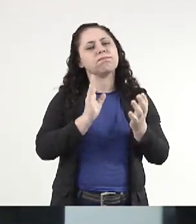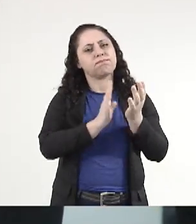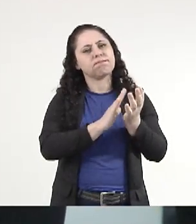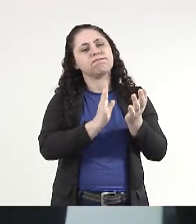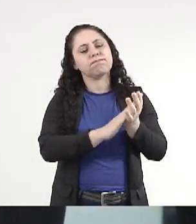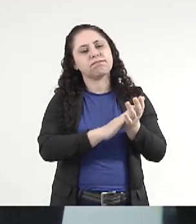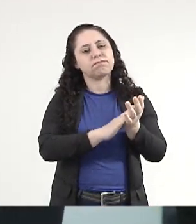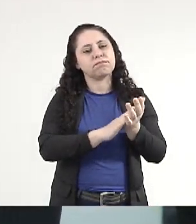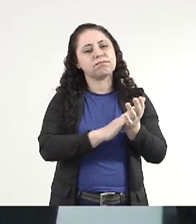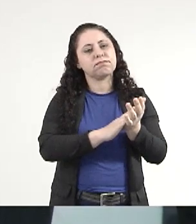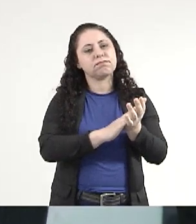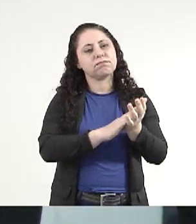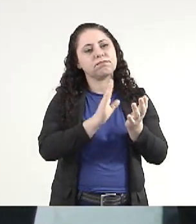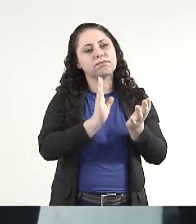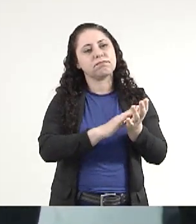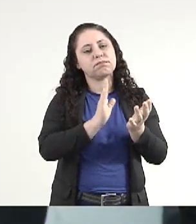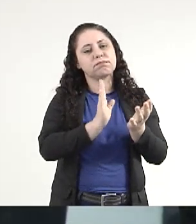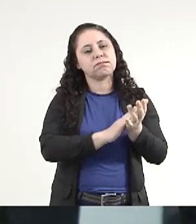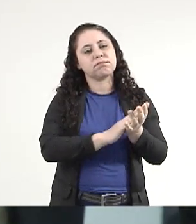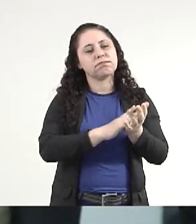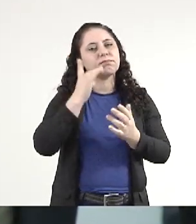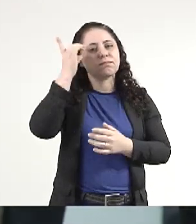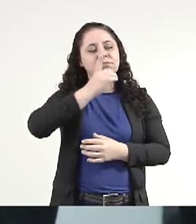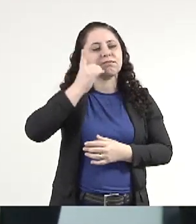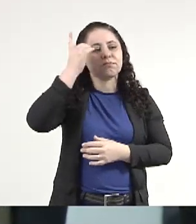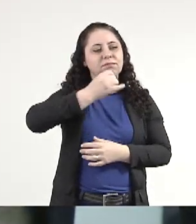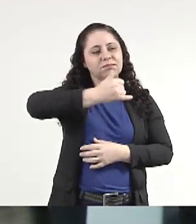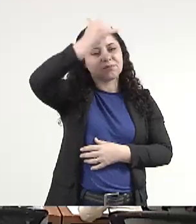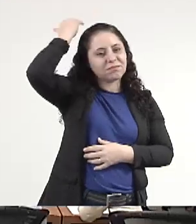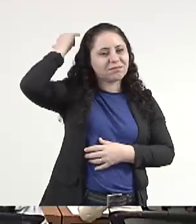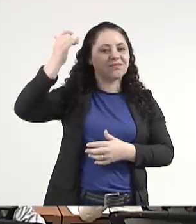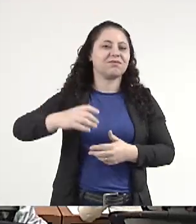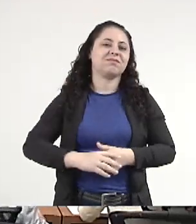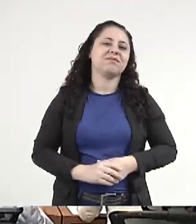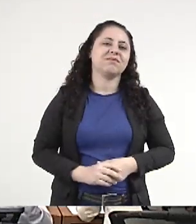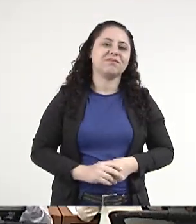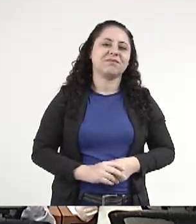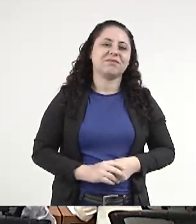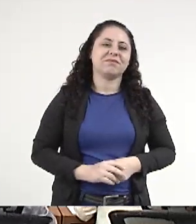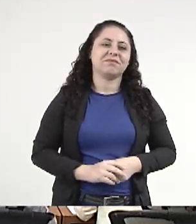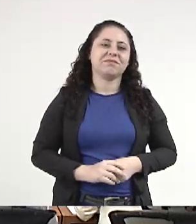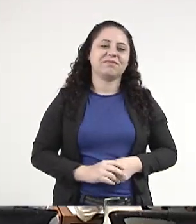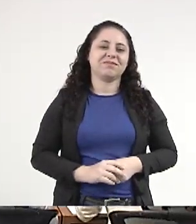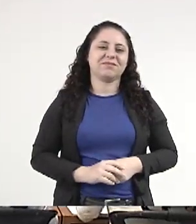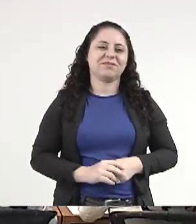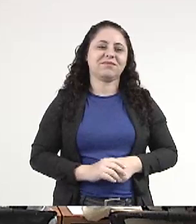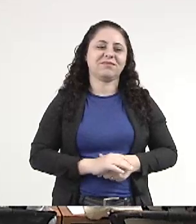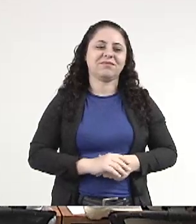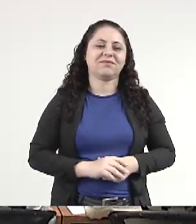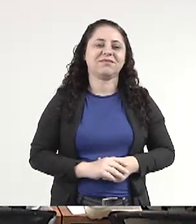Parabéns, deputado Zeca. Deputado Júnior Mock. Júnior Mock.